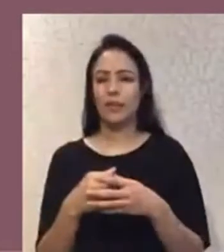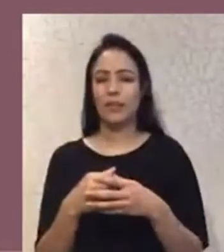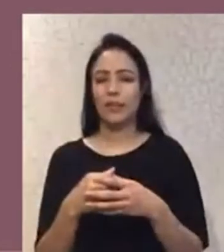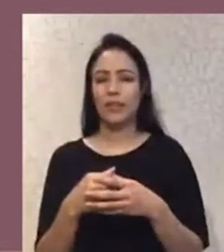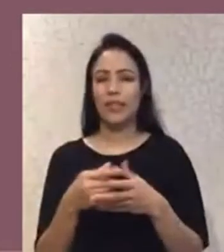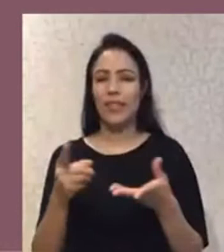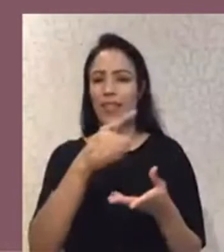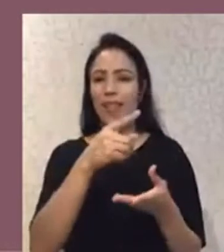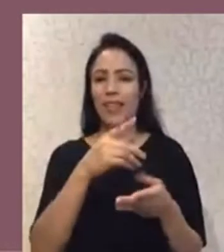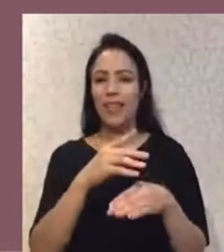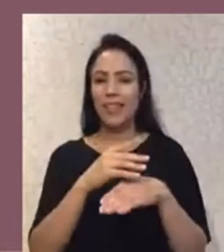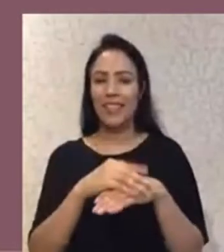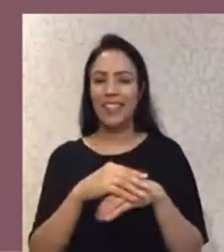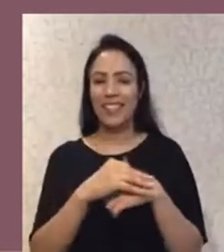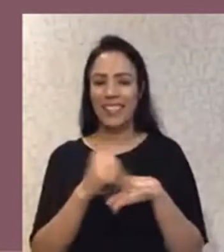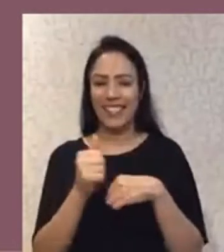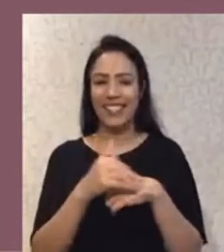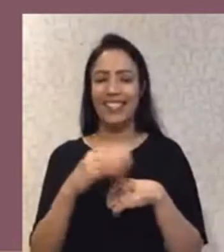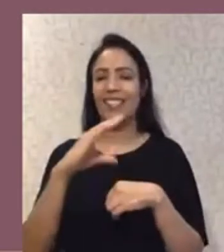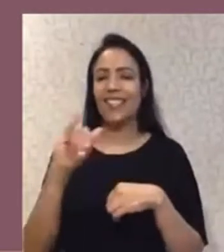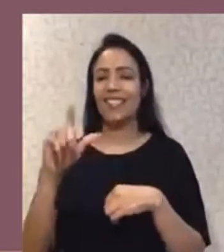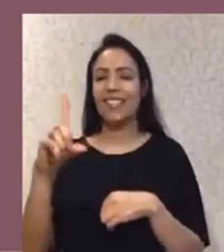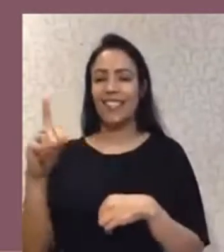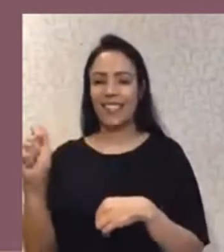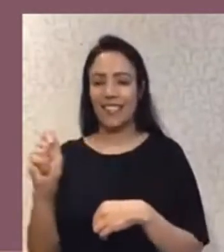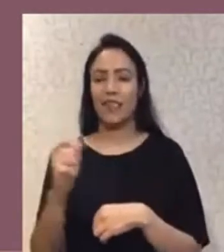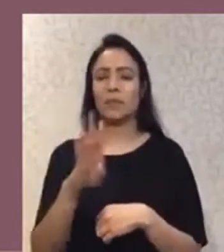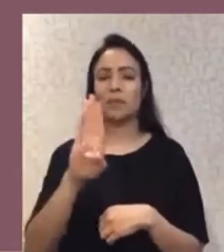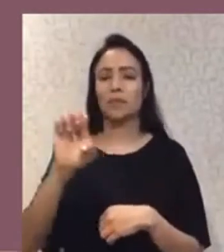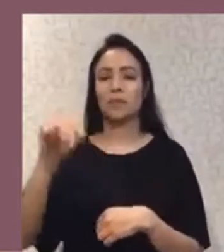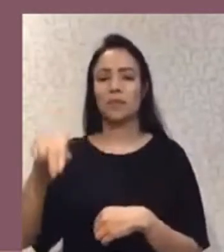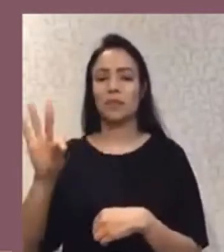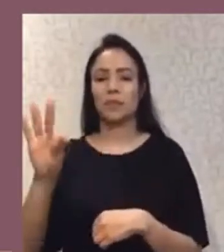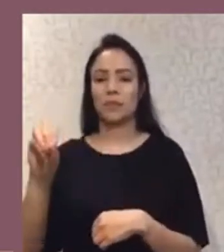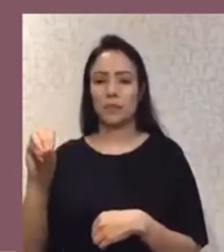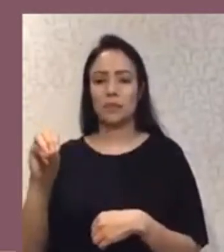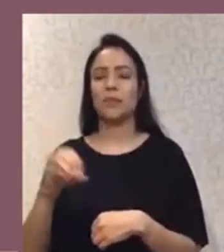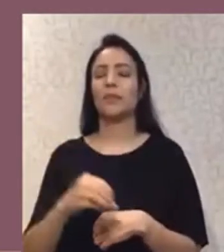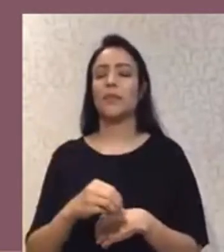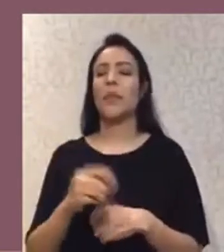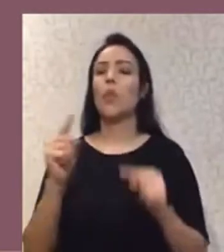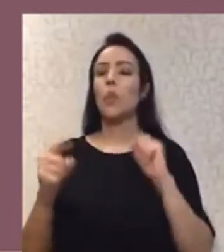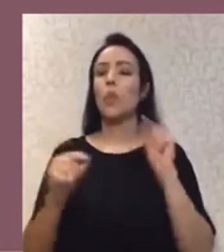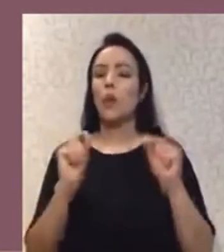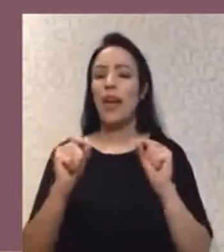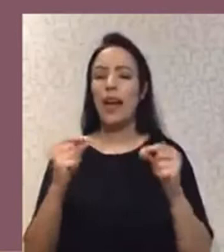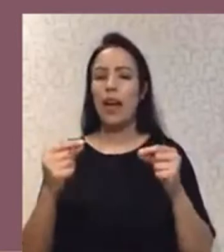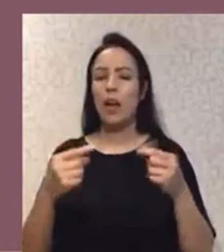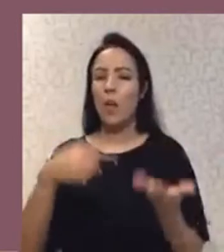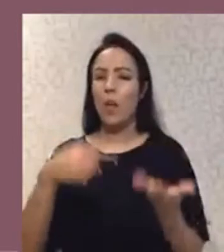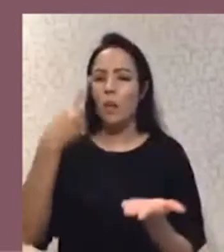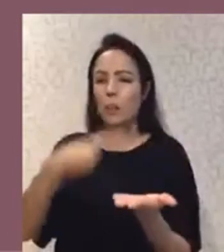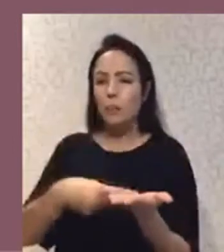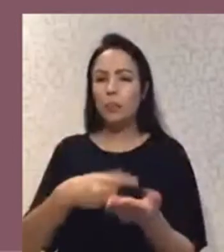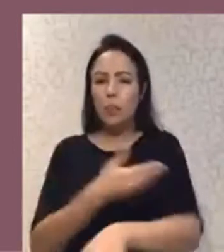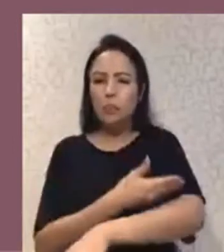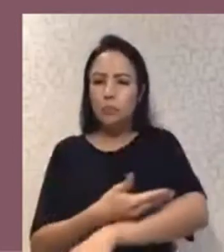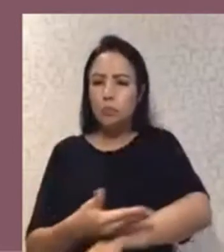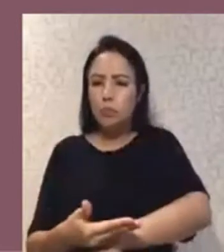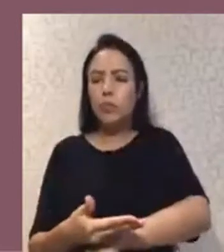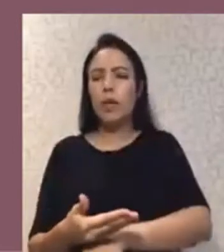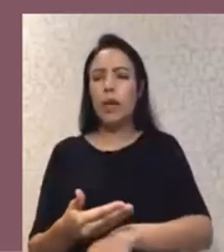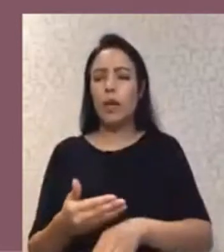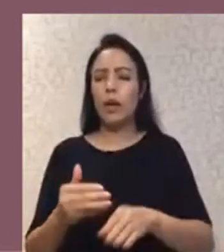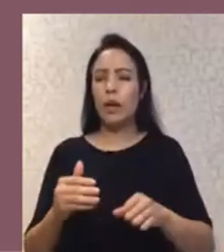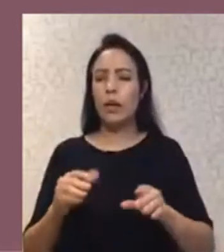ou conhecida Cida Bento, Maria Aparecida Bento, sobre o pacto narcísico da branquitude, destaca uma citação